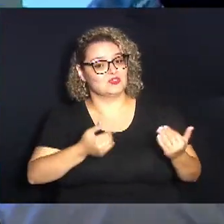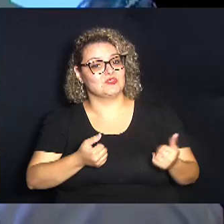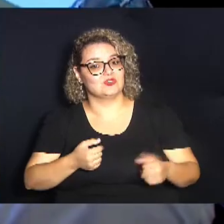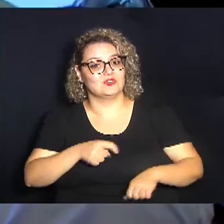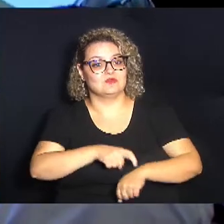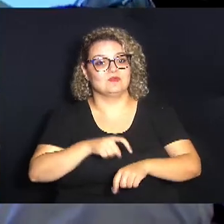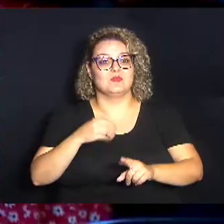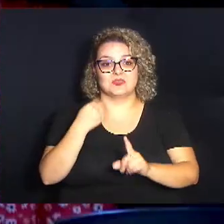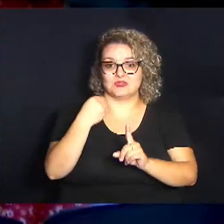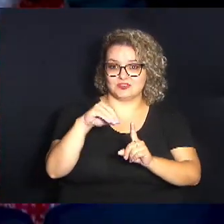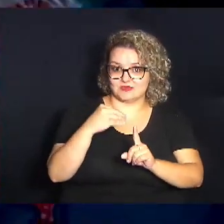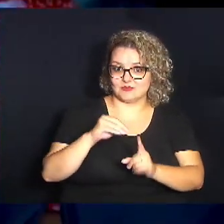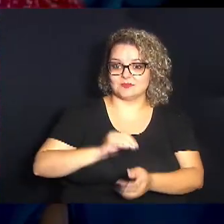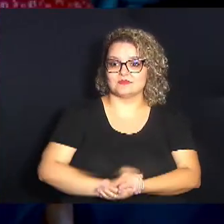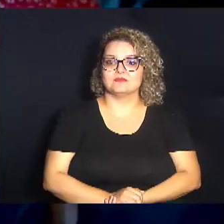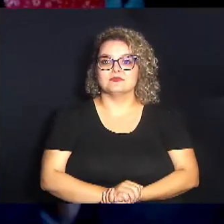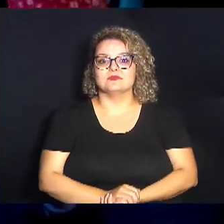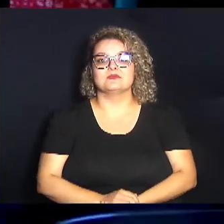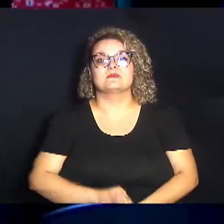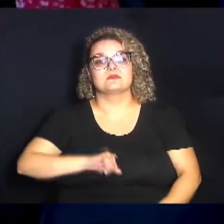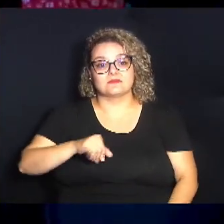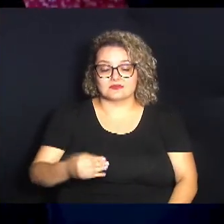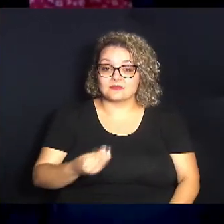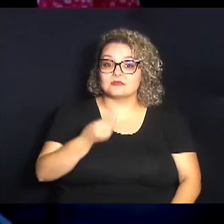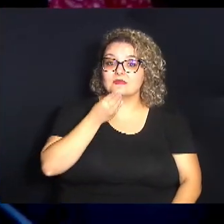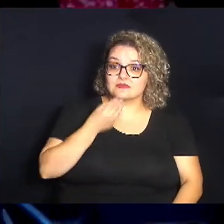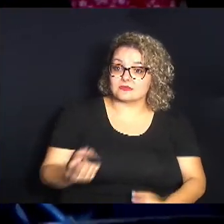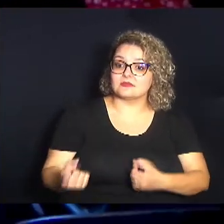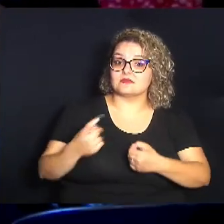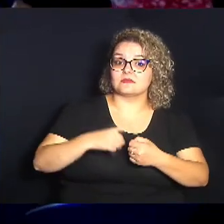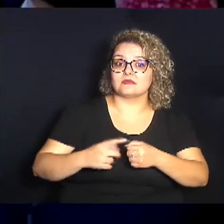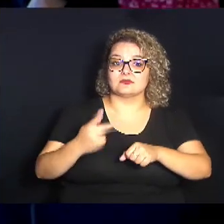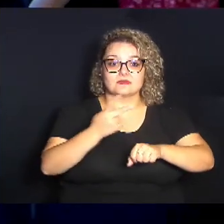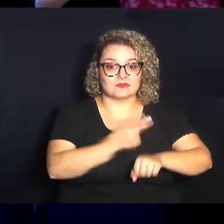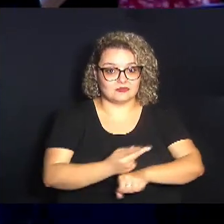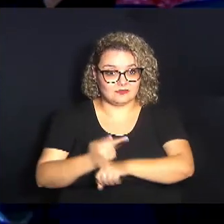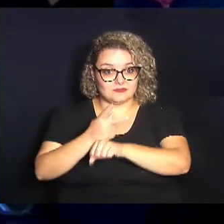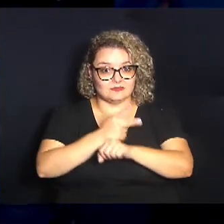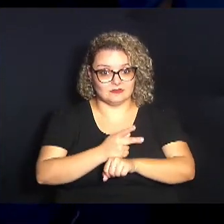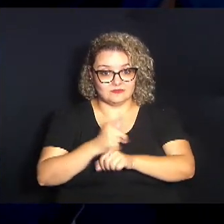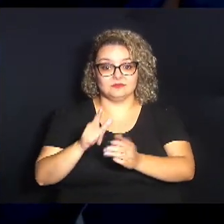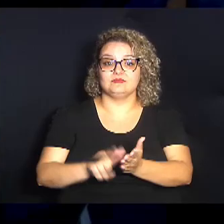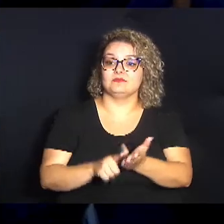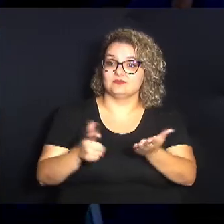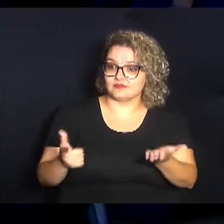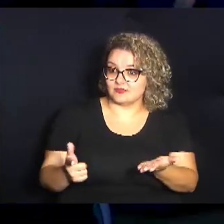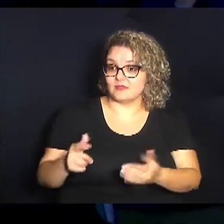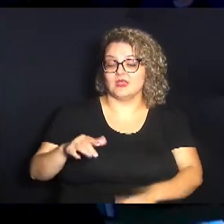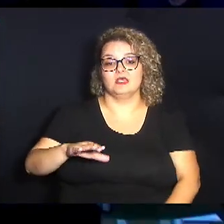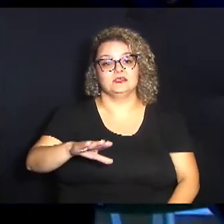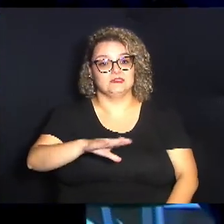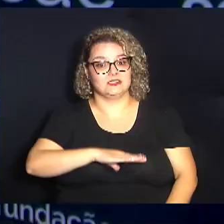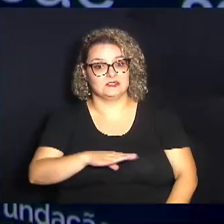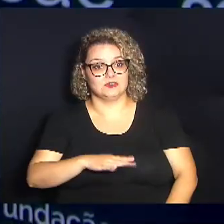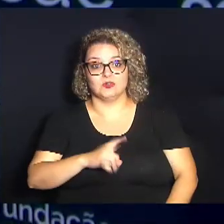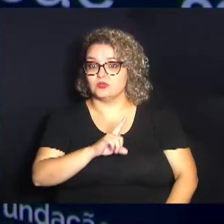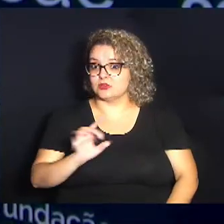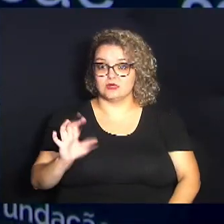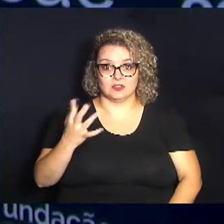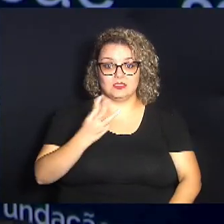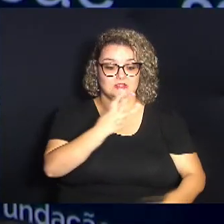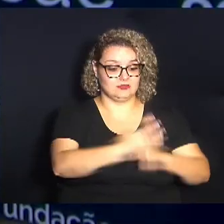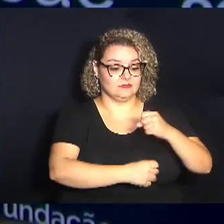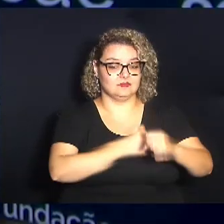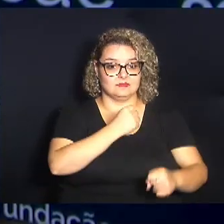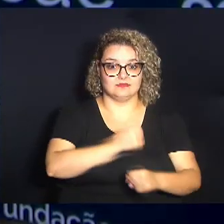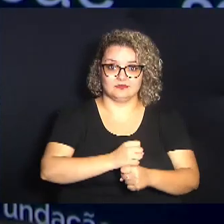de vulnerabilidade. Foi uma oportunidade de voltar a premiar o jornalismo da cidade, o que não acontecia há 3 anos. Deveríamos